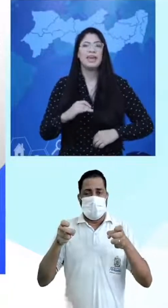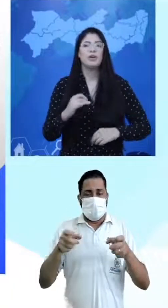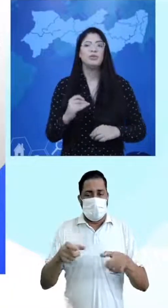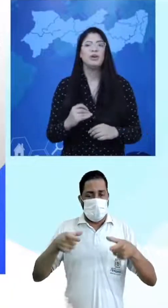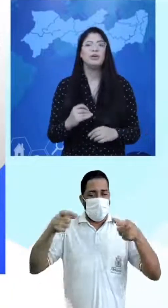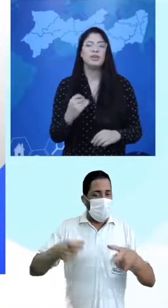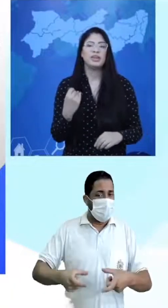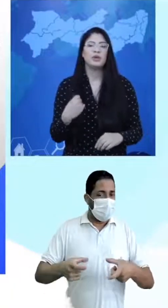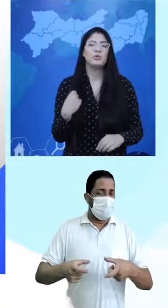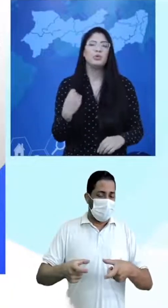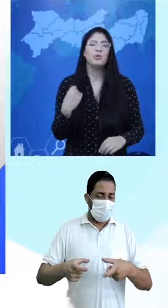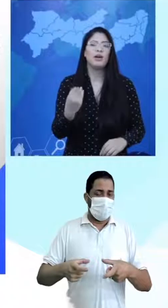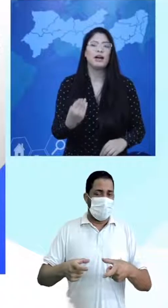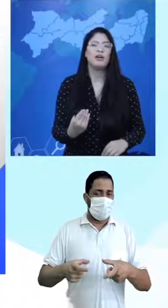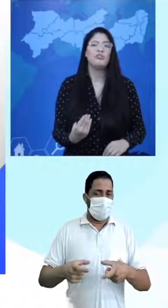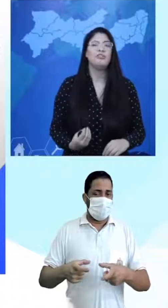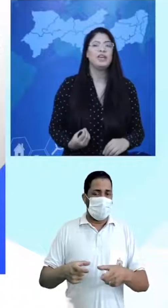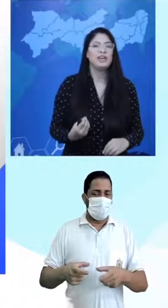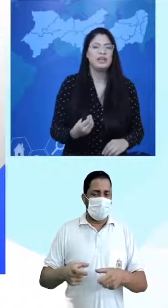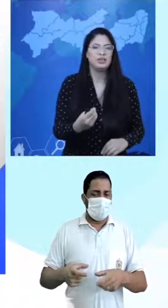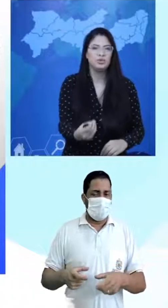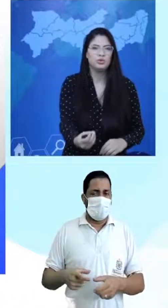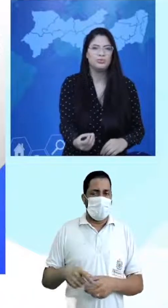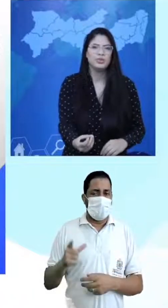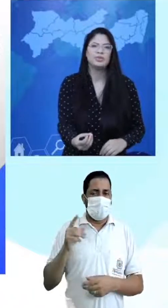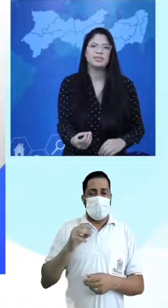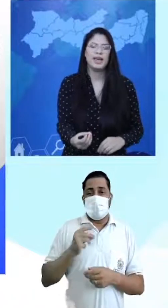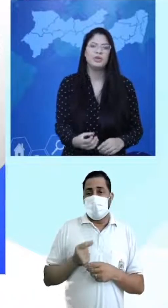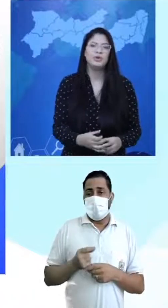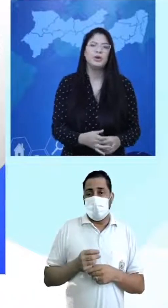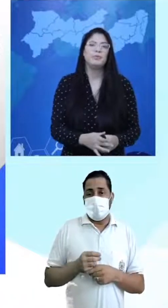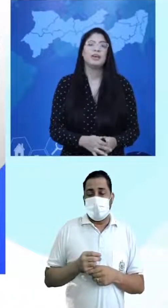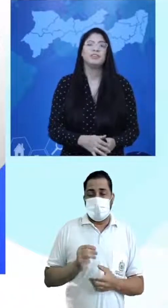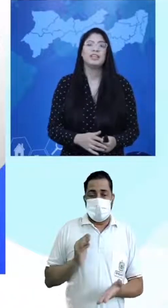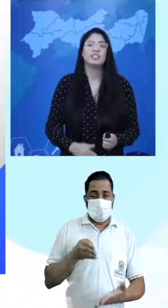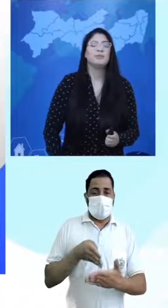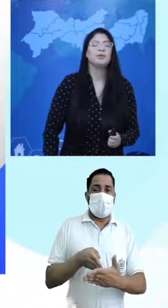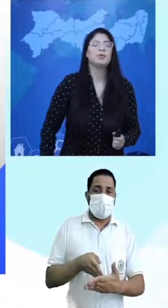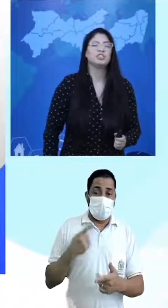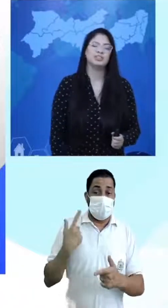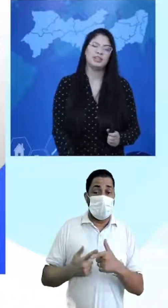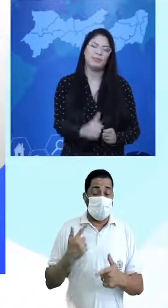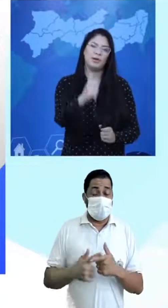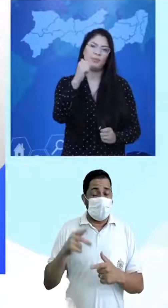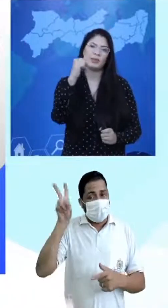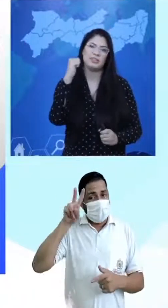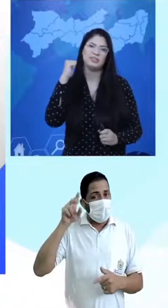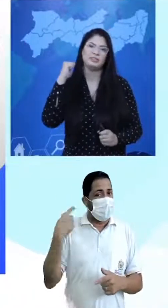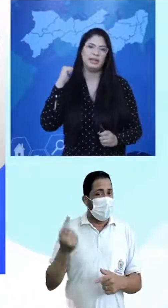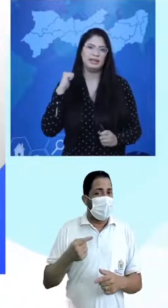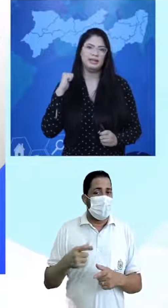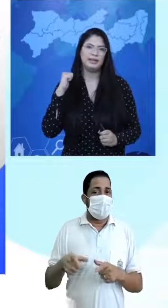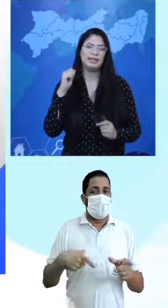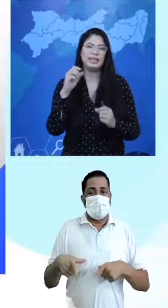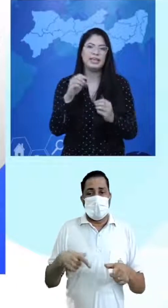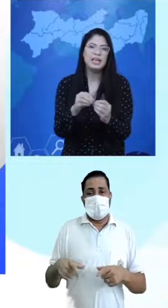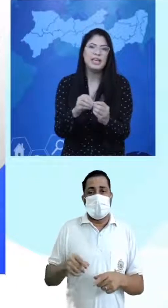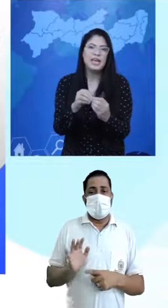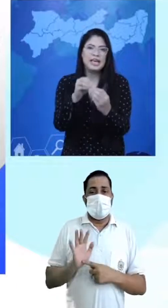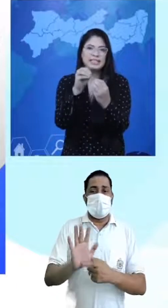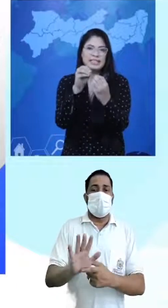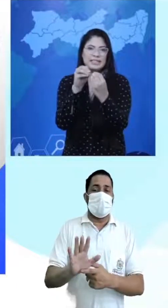localiza-se em algum local finito, certo? Porque vocês lembram quando a gente trabalhou a projeção cilíndrica